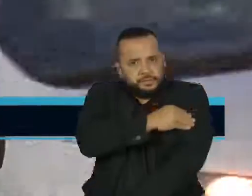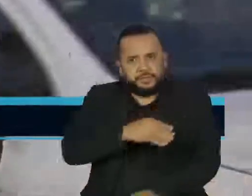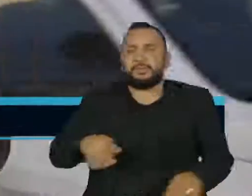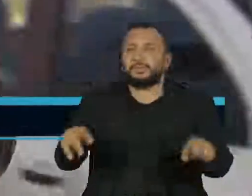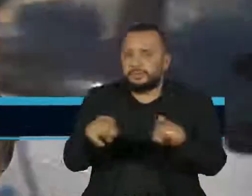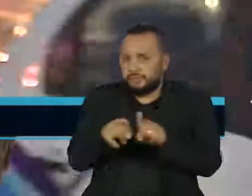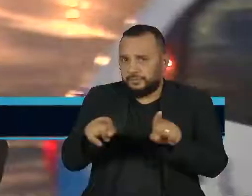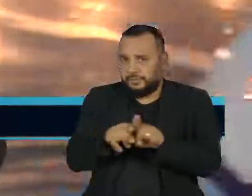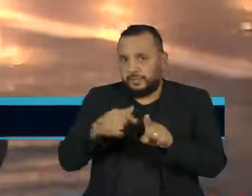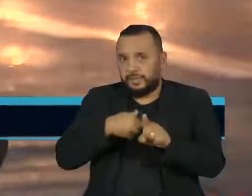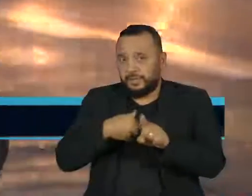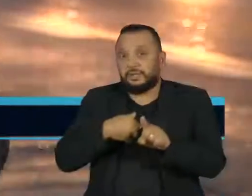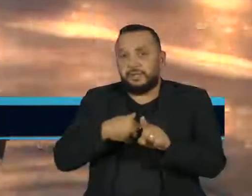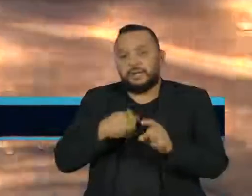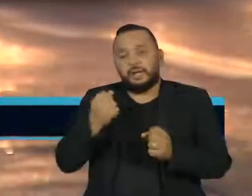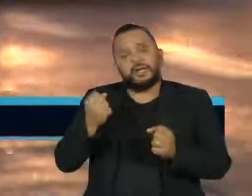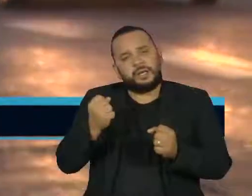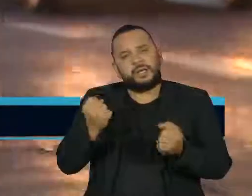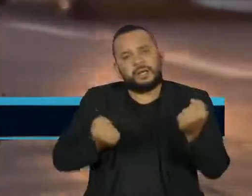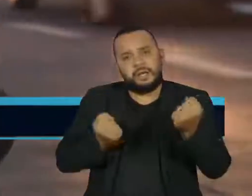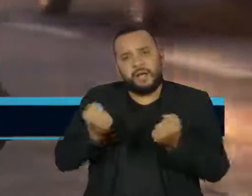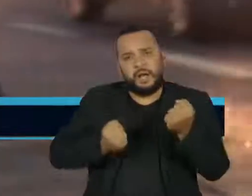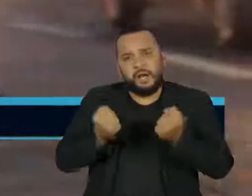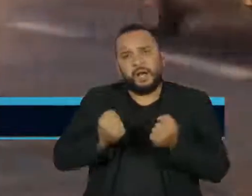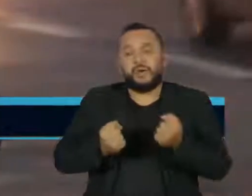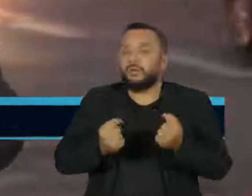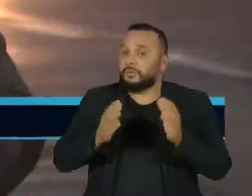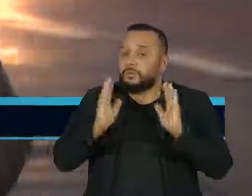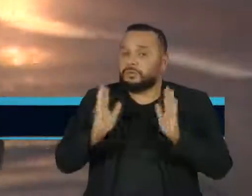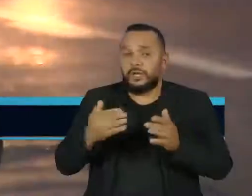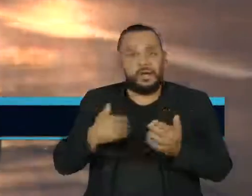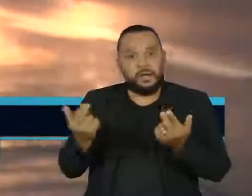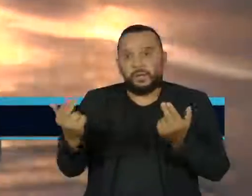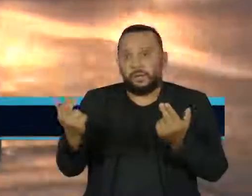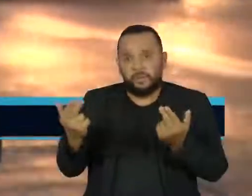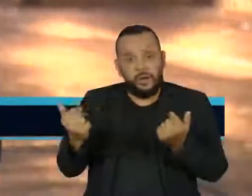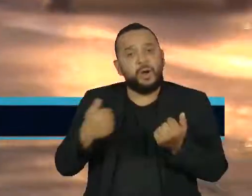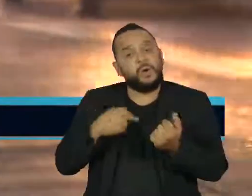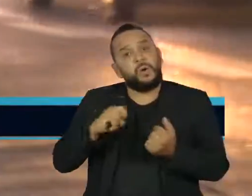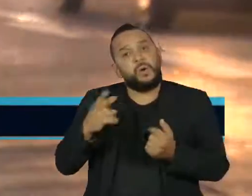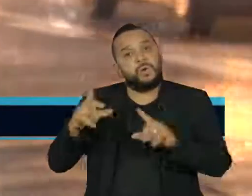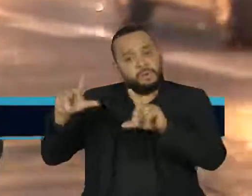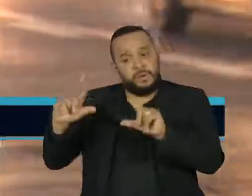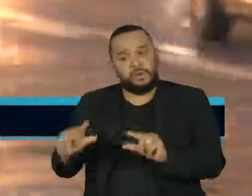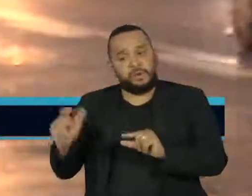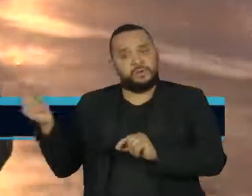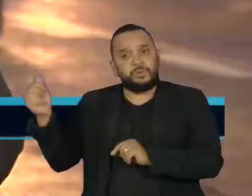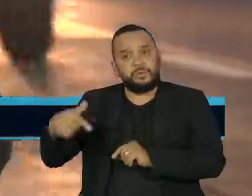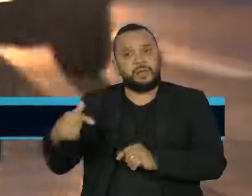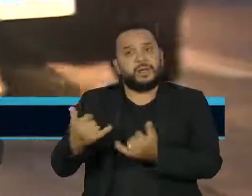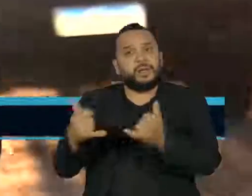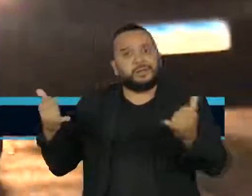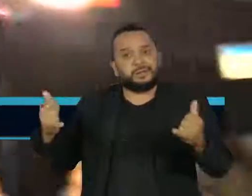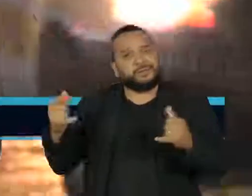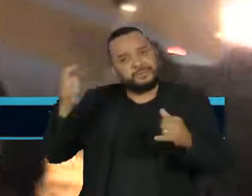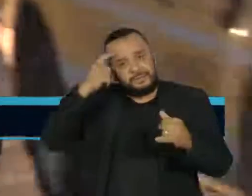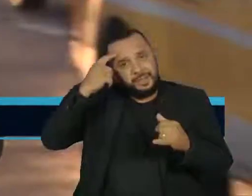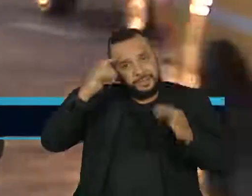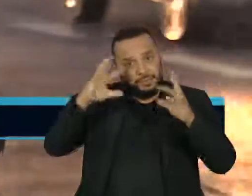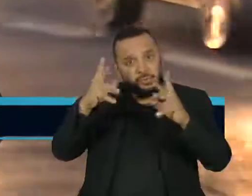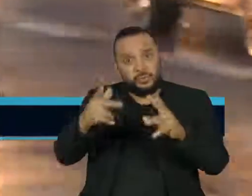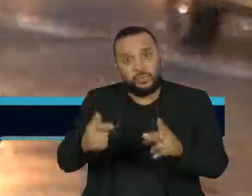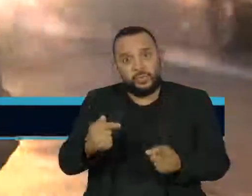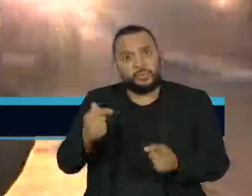de carbono dos modelos híbridos é igual ou até menor que a dos veículos elétricos quando se considera toda a cadeia